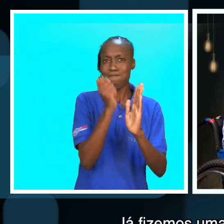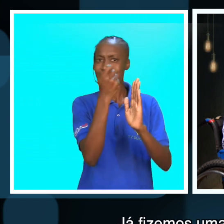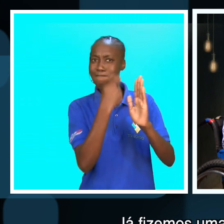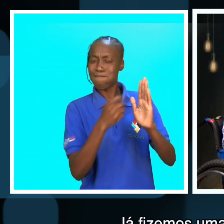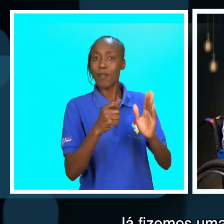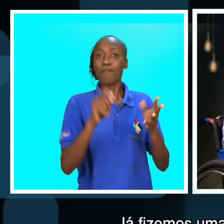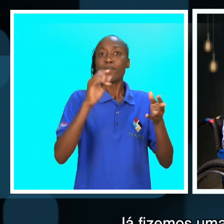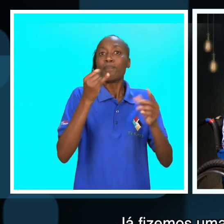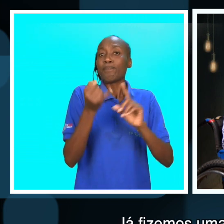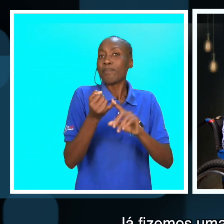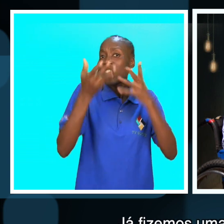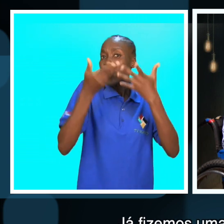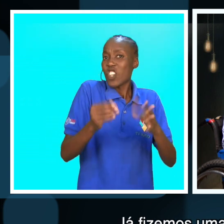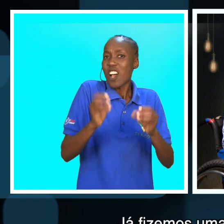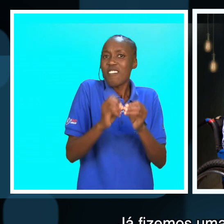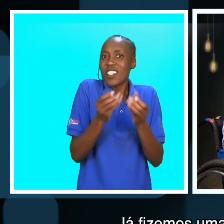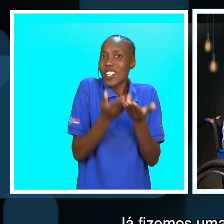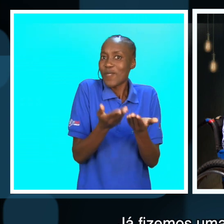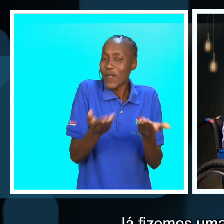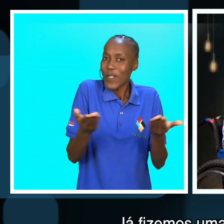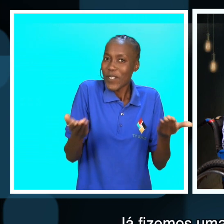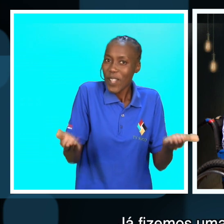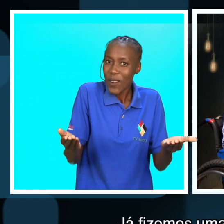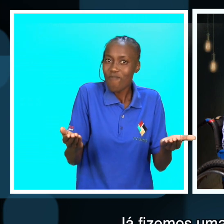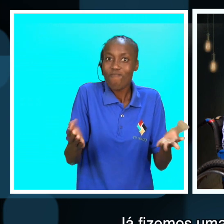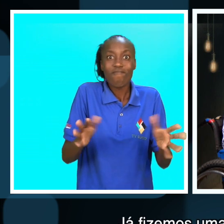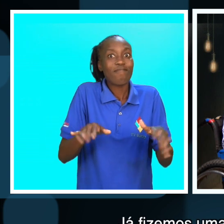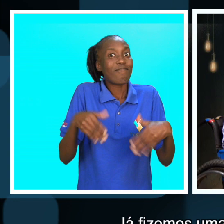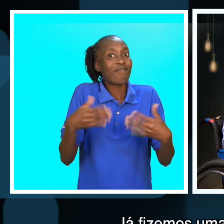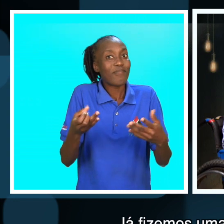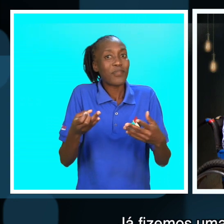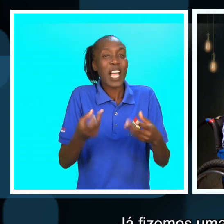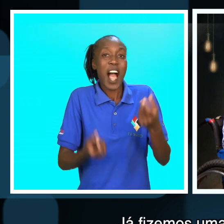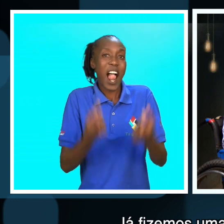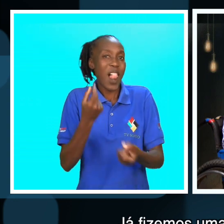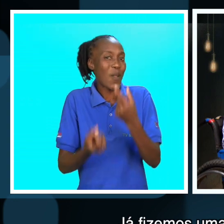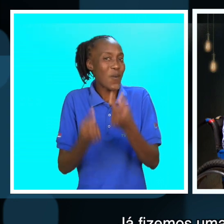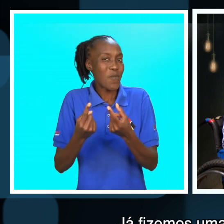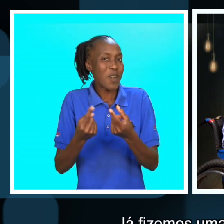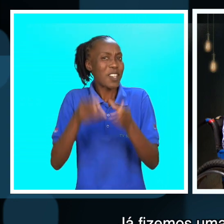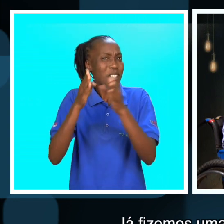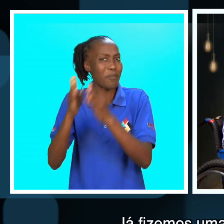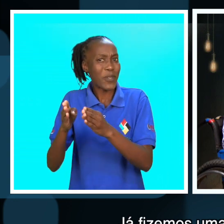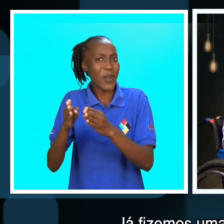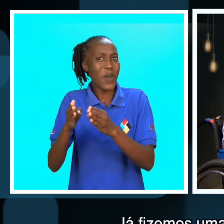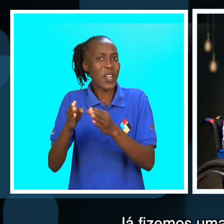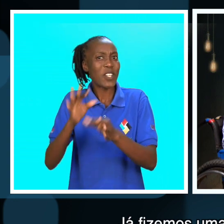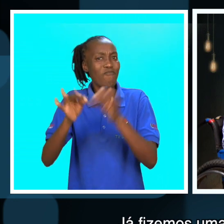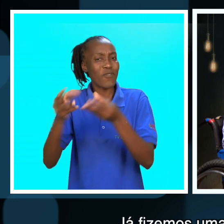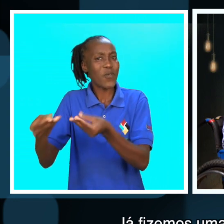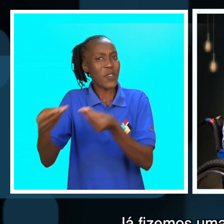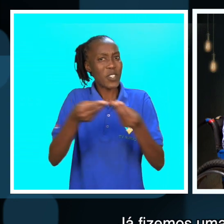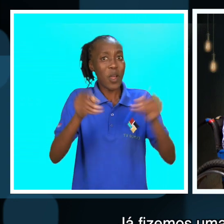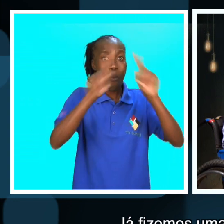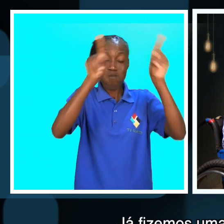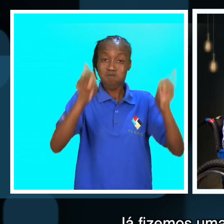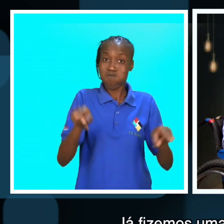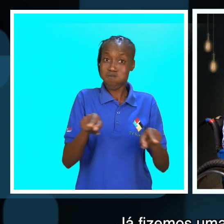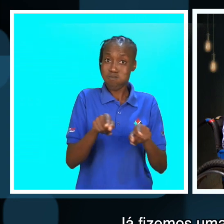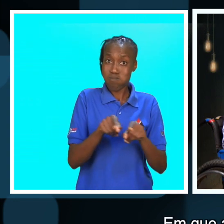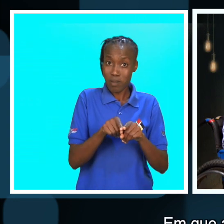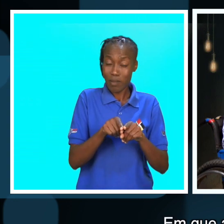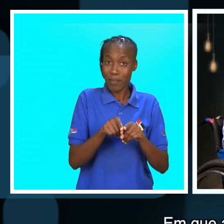fizemos uma exposição, não é? Alguns artistas ofereceram nos quadros e fizemos a exposição num